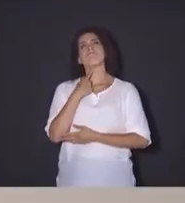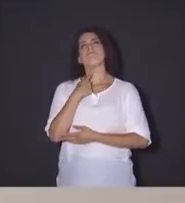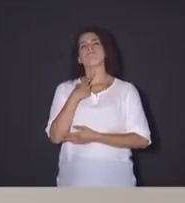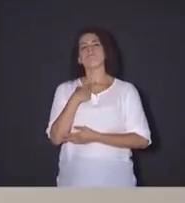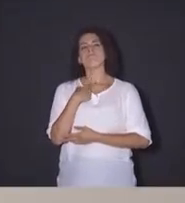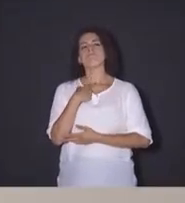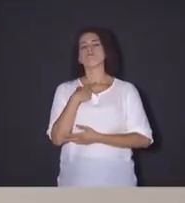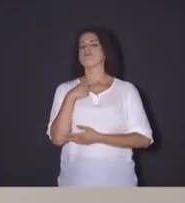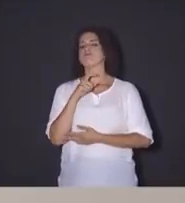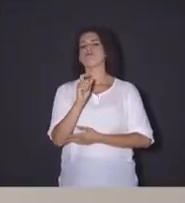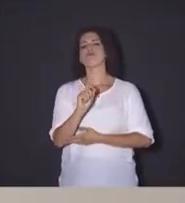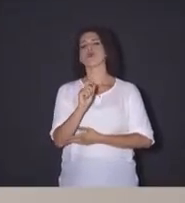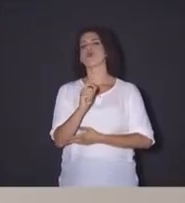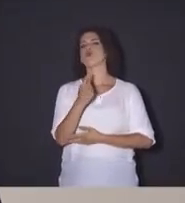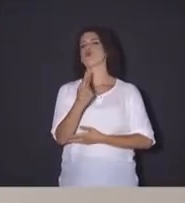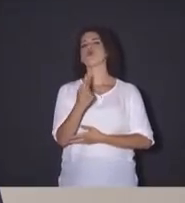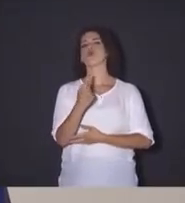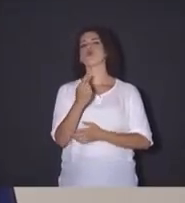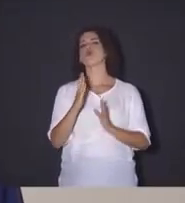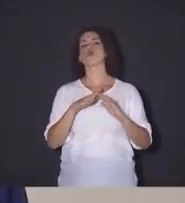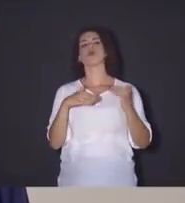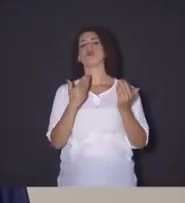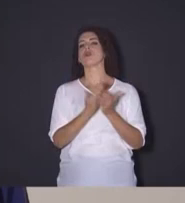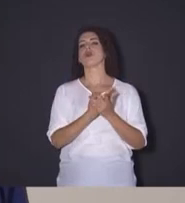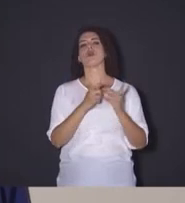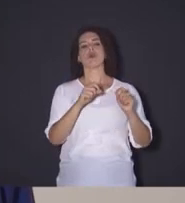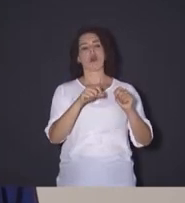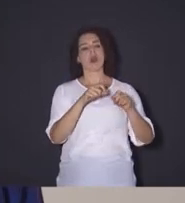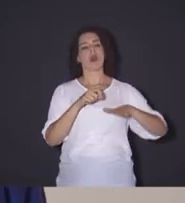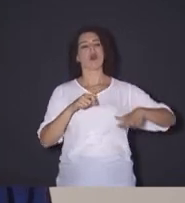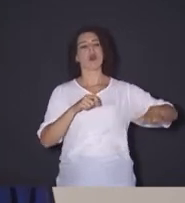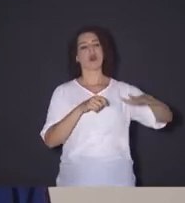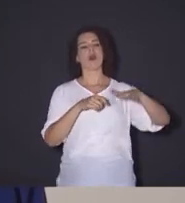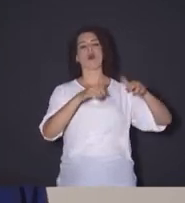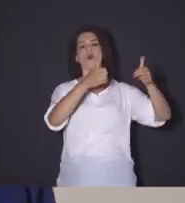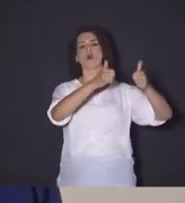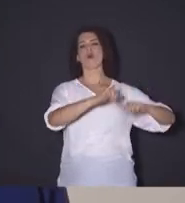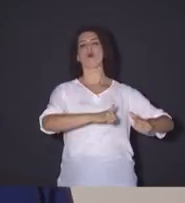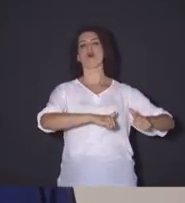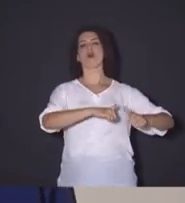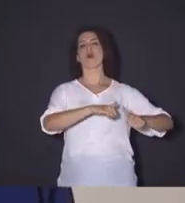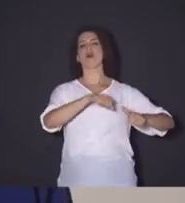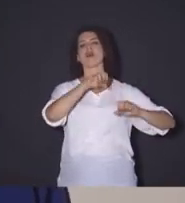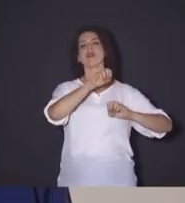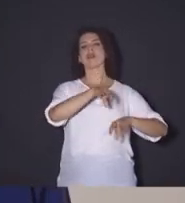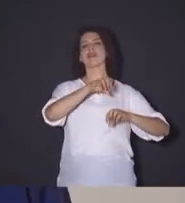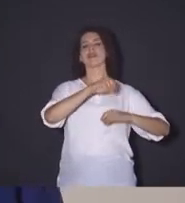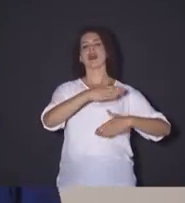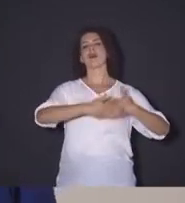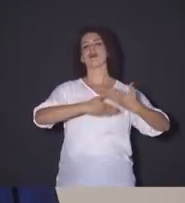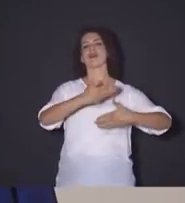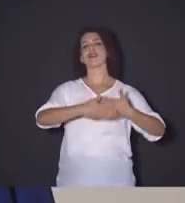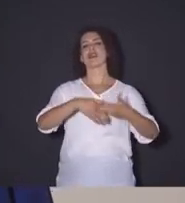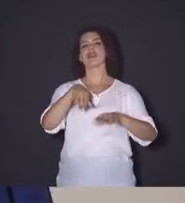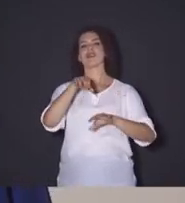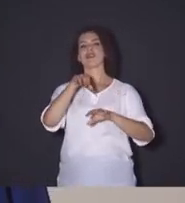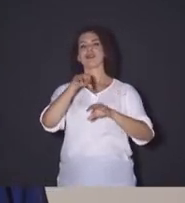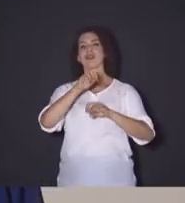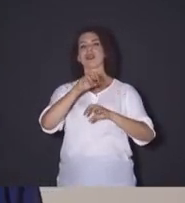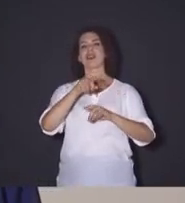que tivesse uma escola onde o terreiro ensinar se os processos educacionais que tem no país